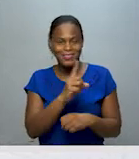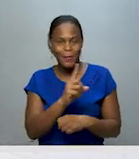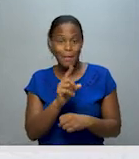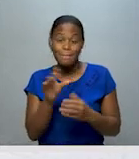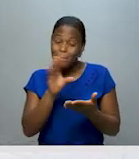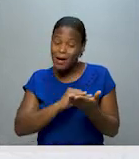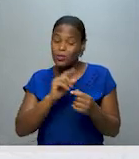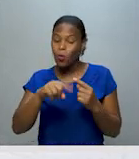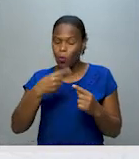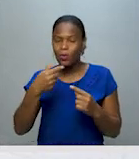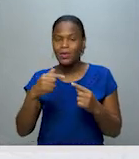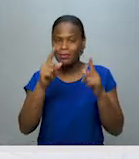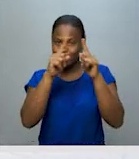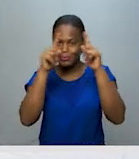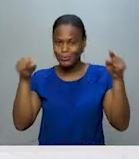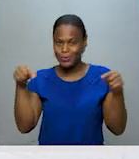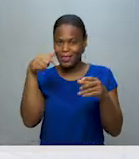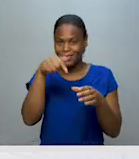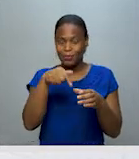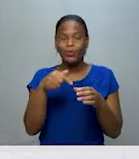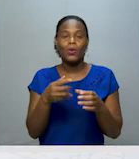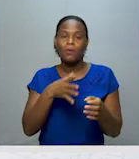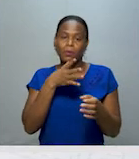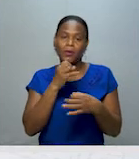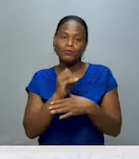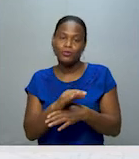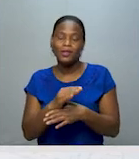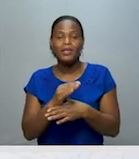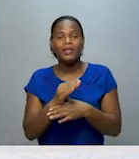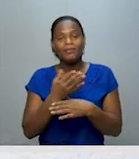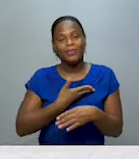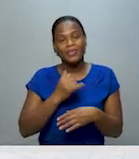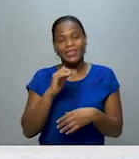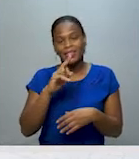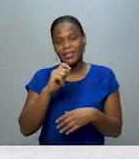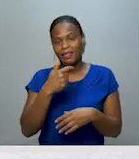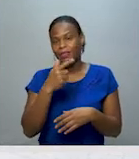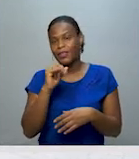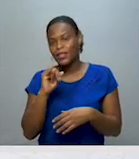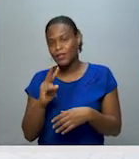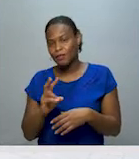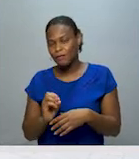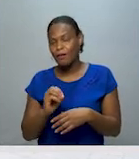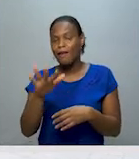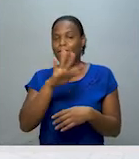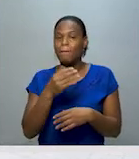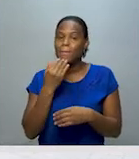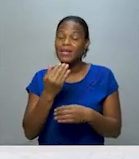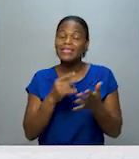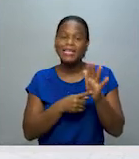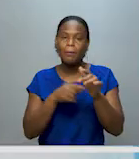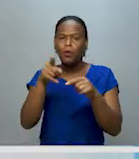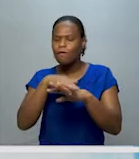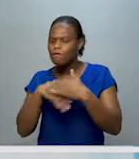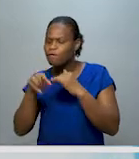ainda temos mais que se enquadram dentro de enunciados diretivos na forma de solicitações. Faça a sua parte, por